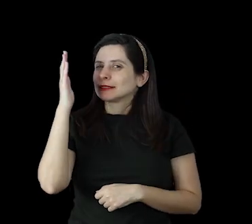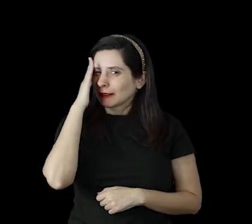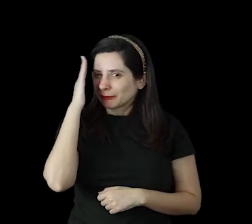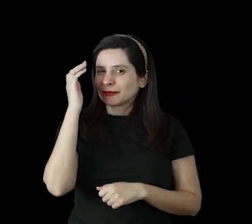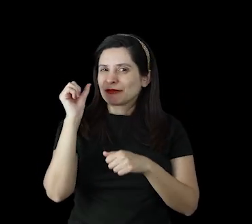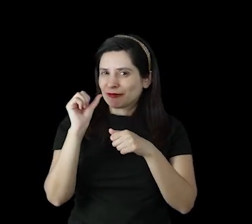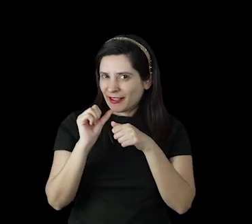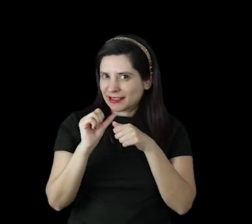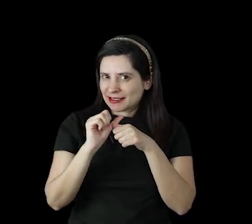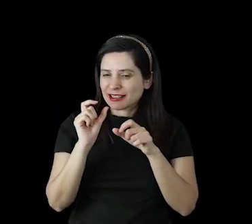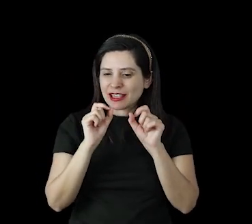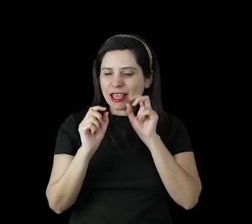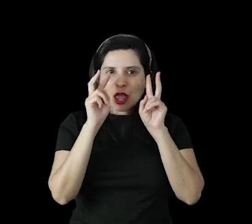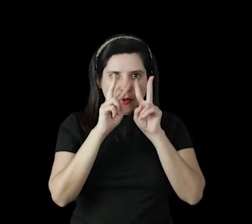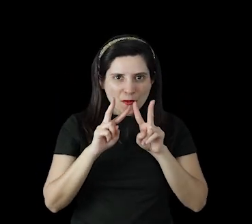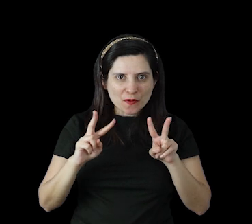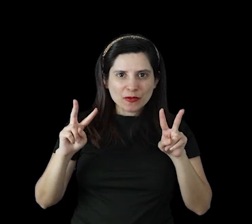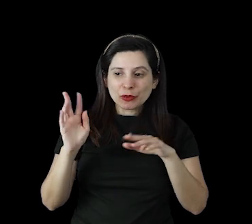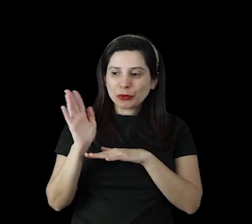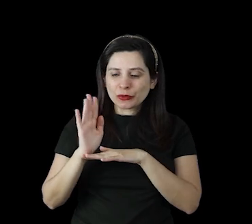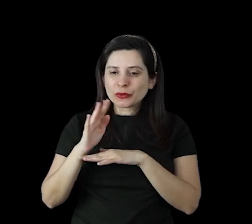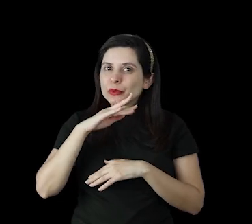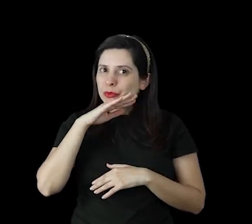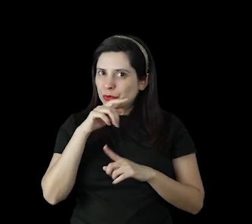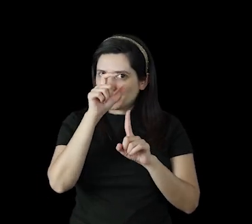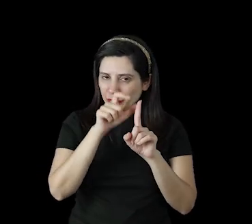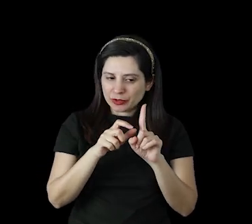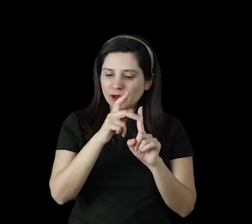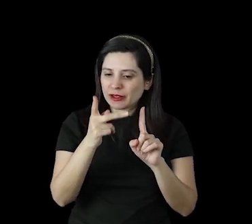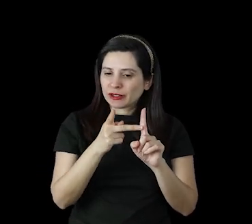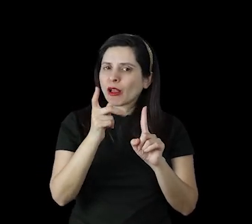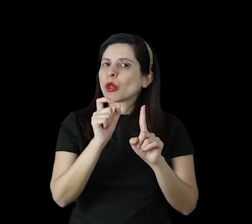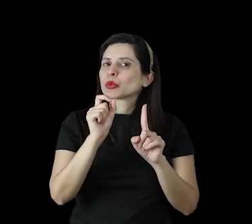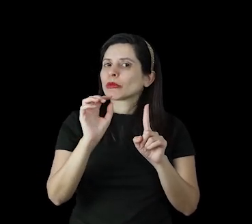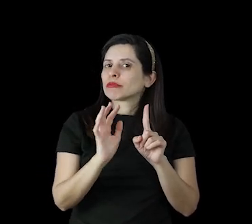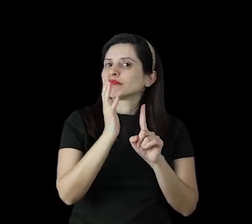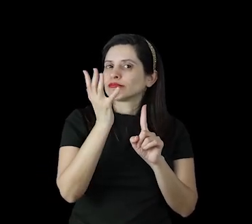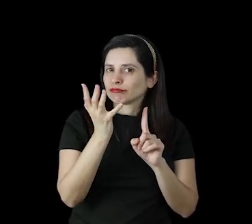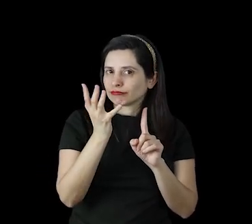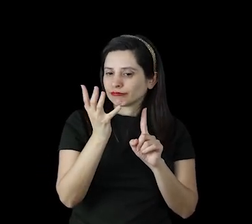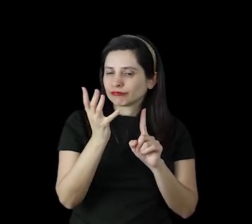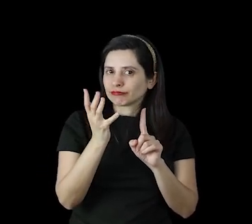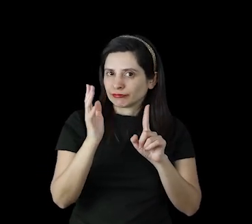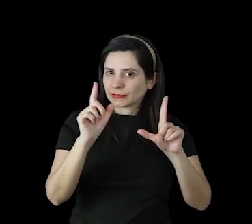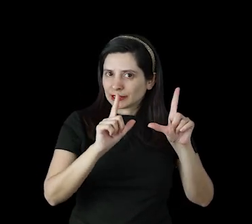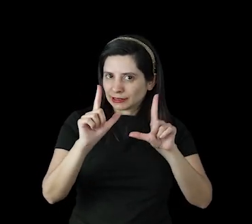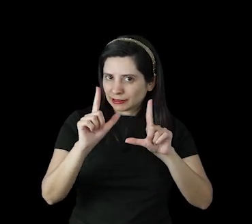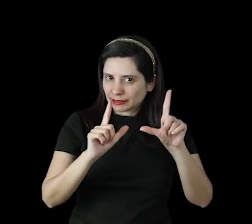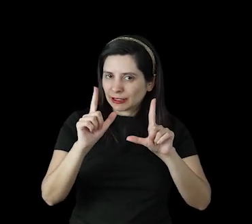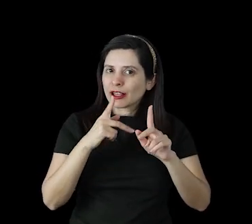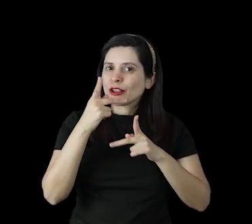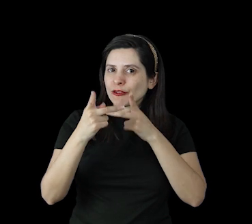é que eu vejo assim, em filme ruim, os personagens falam sobre o que está acontecendo em cena e falam sobre